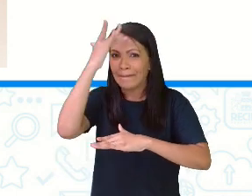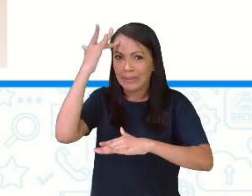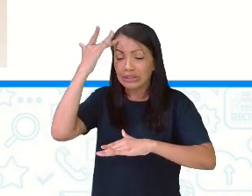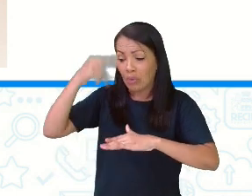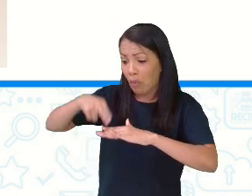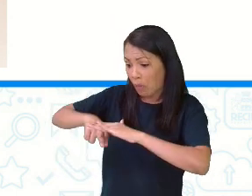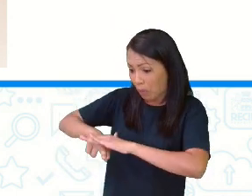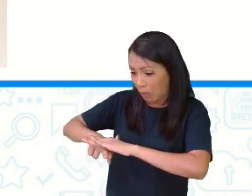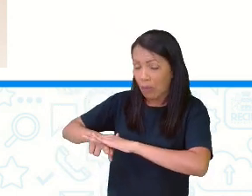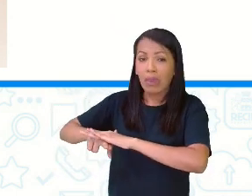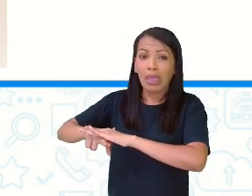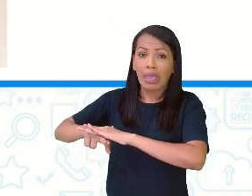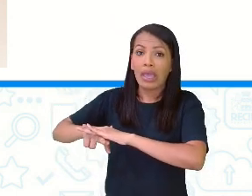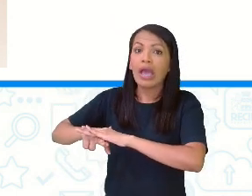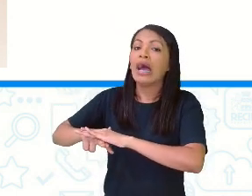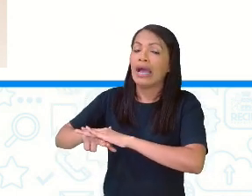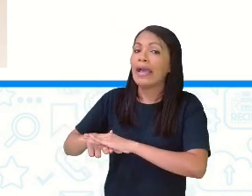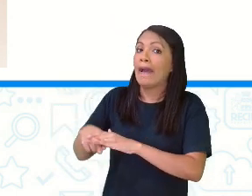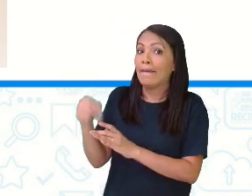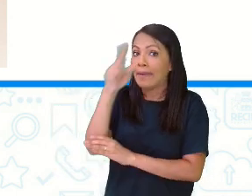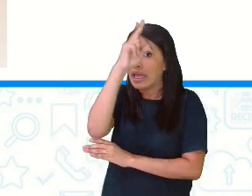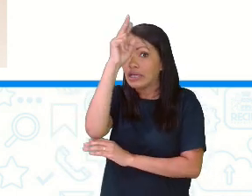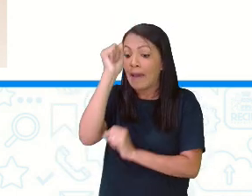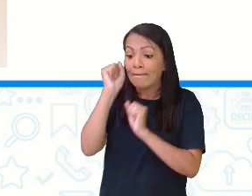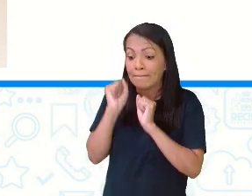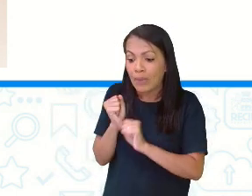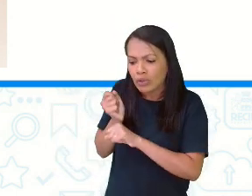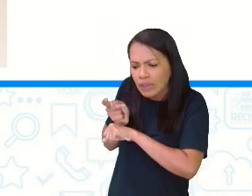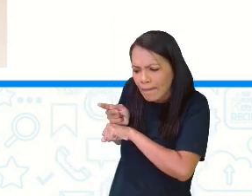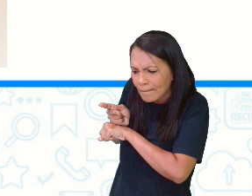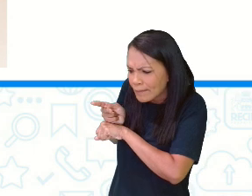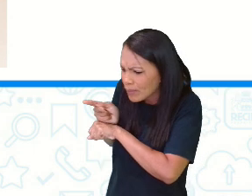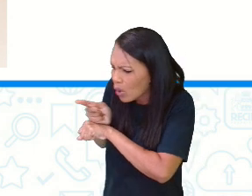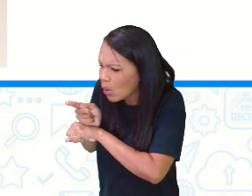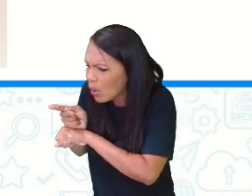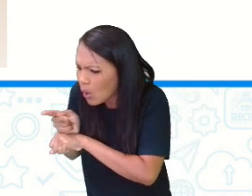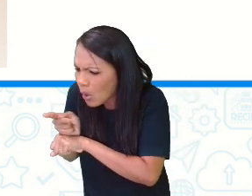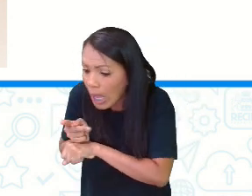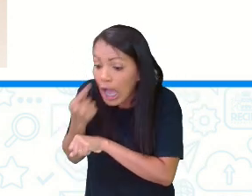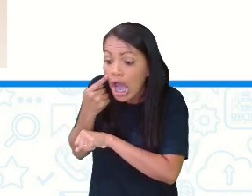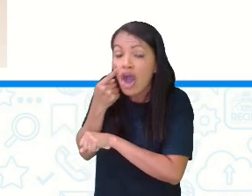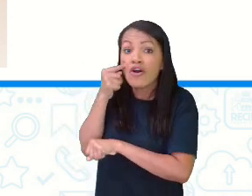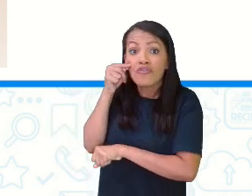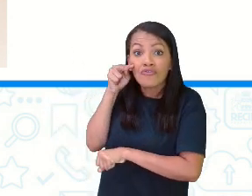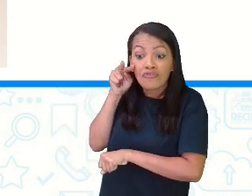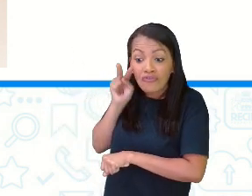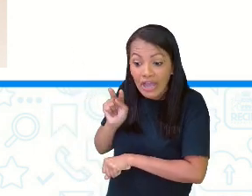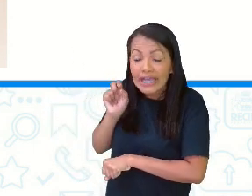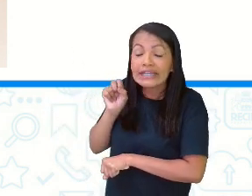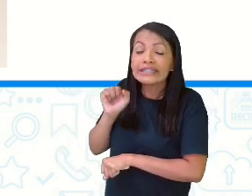têm a chance de mudar essa fama. Cientistas em diferentes países estudam